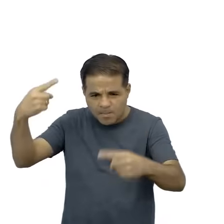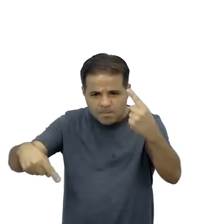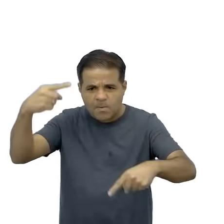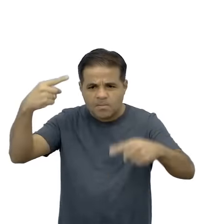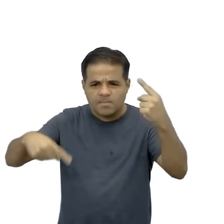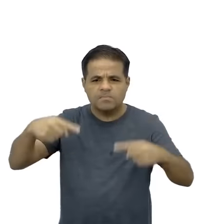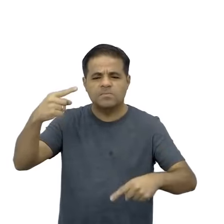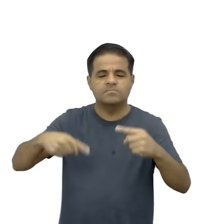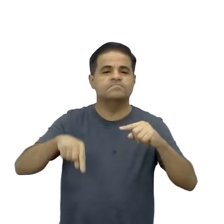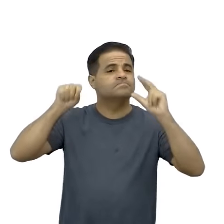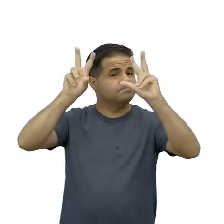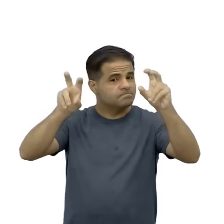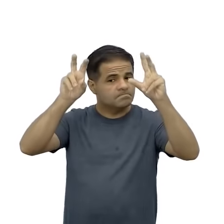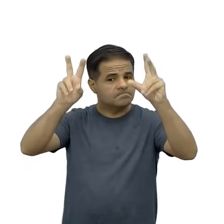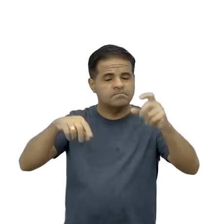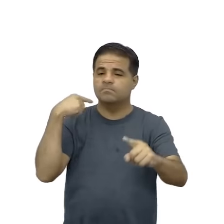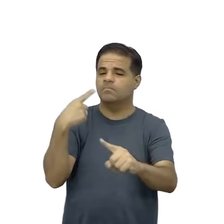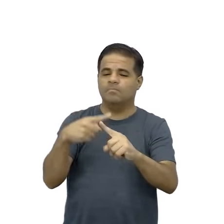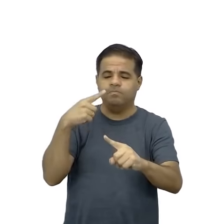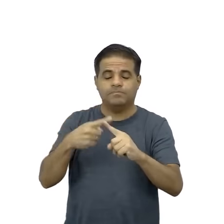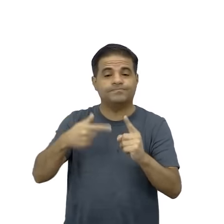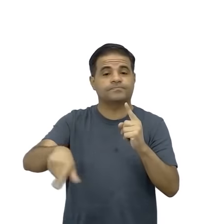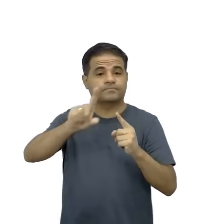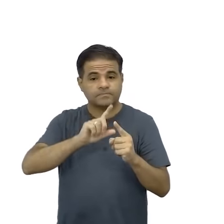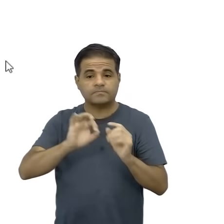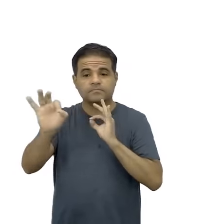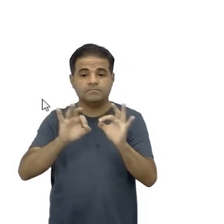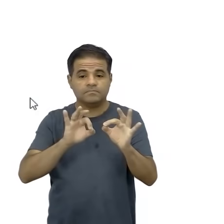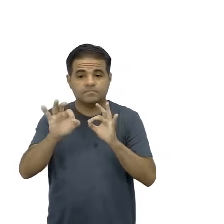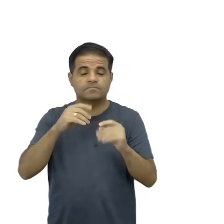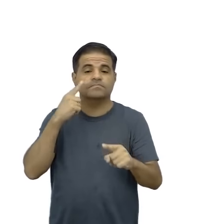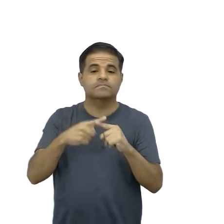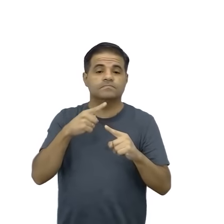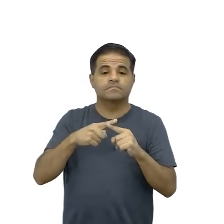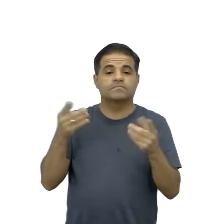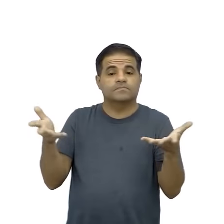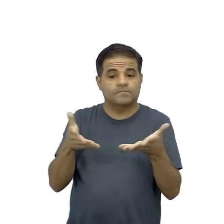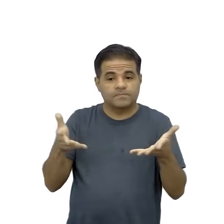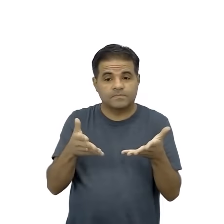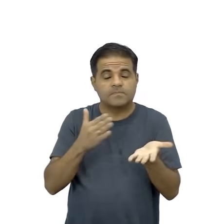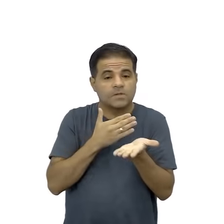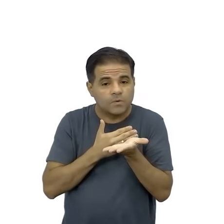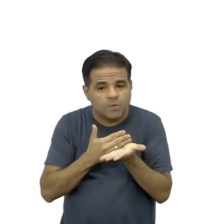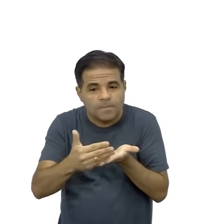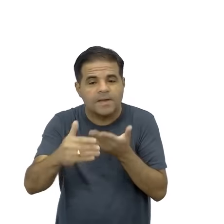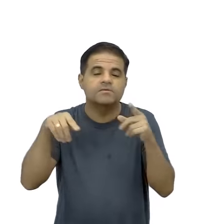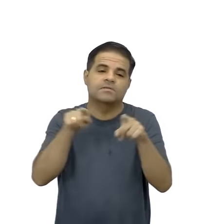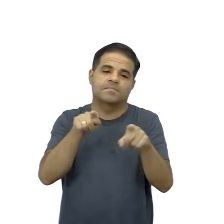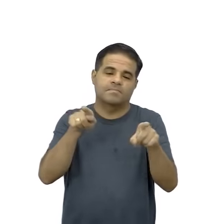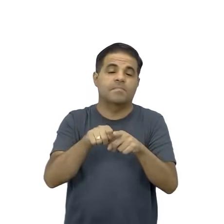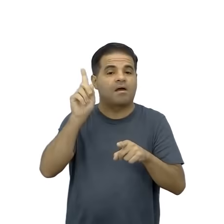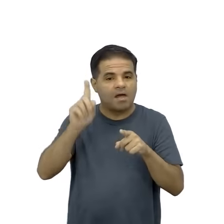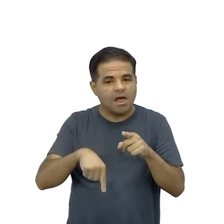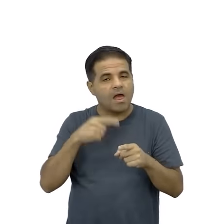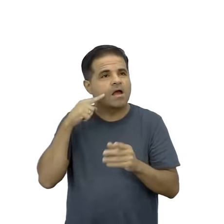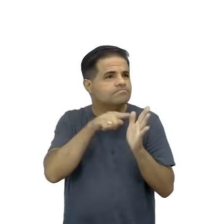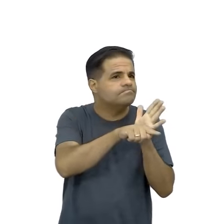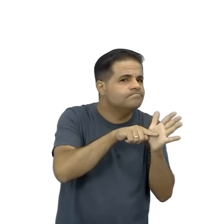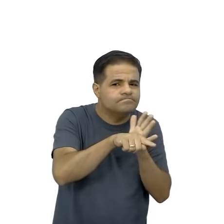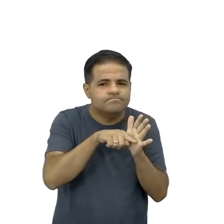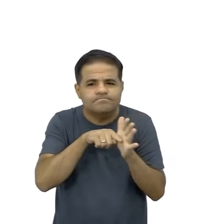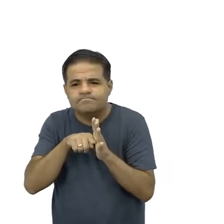estudantes essas questões e por que antes de planejar. Porque nesse momento eu começo também a fazer esse levantamento